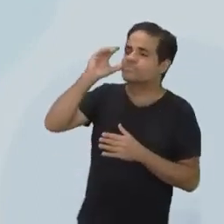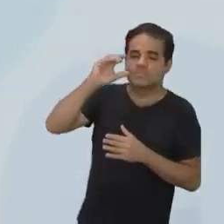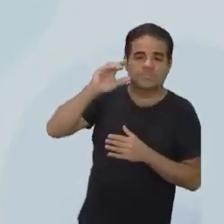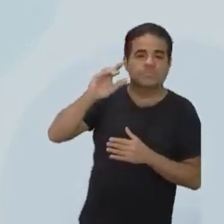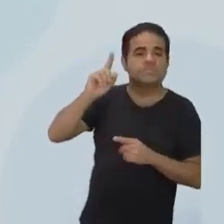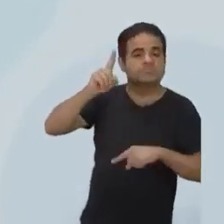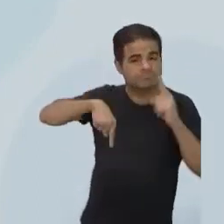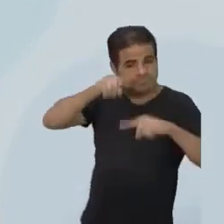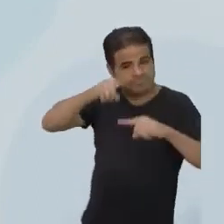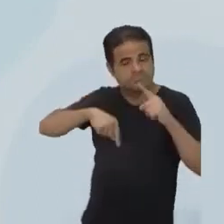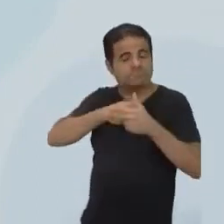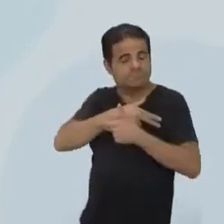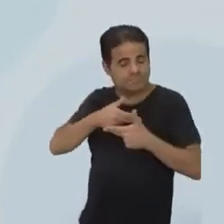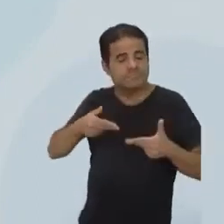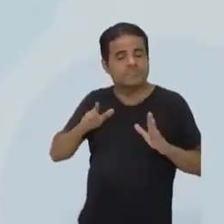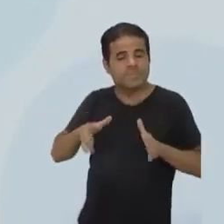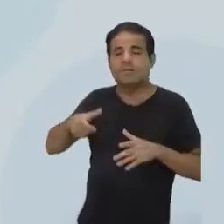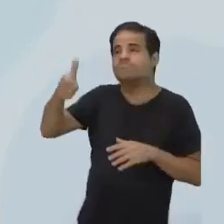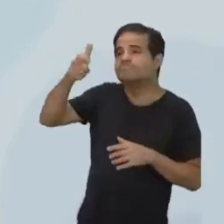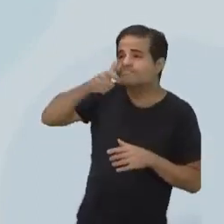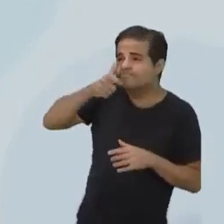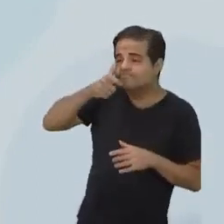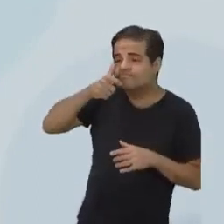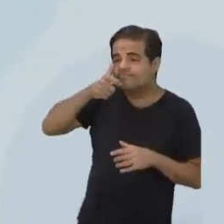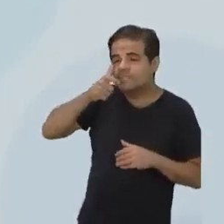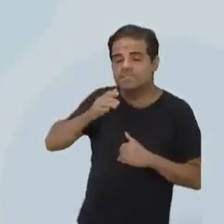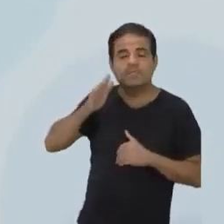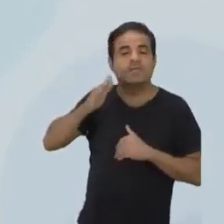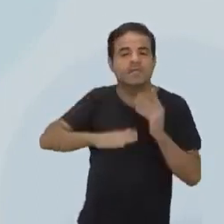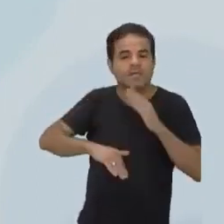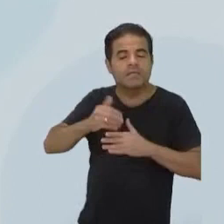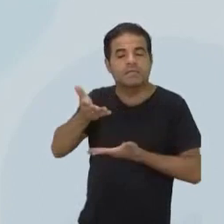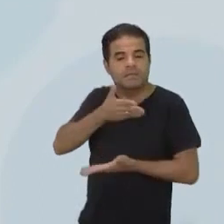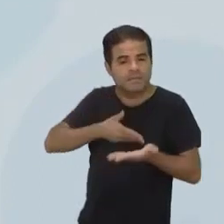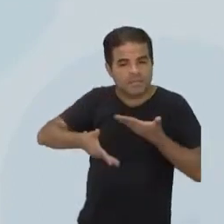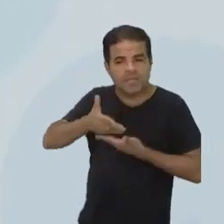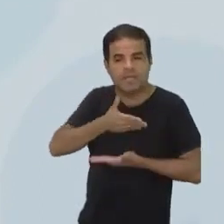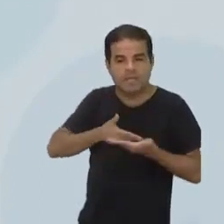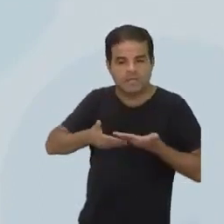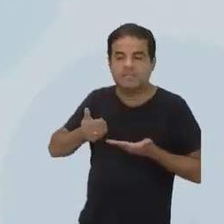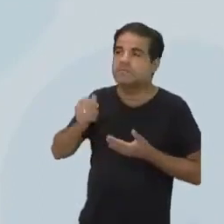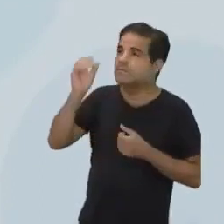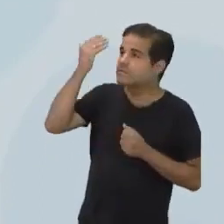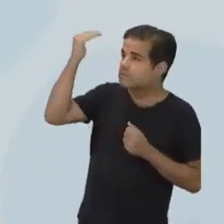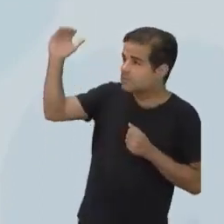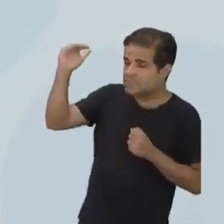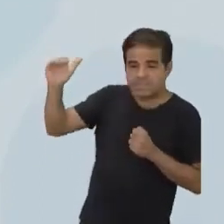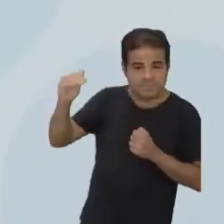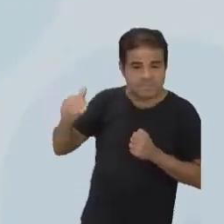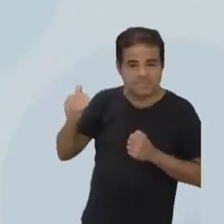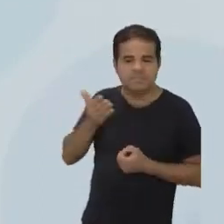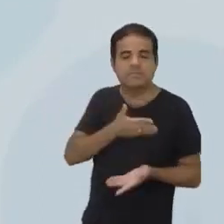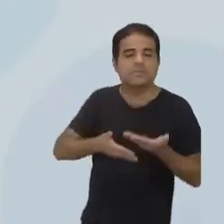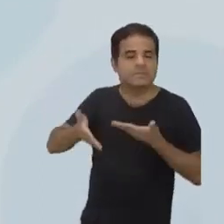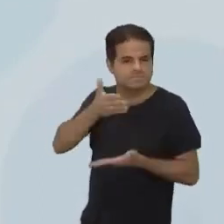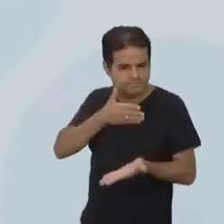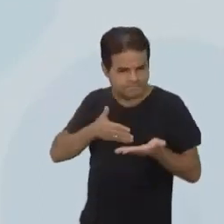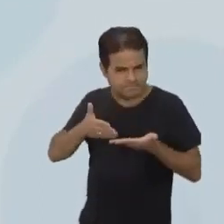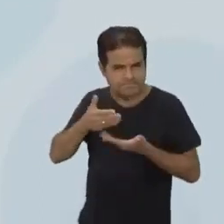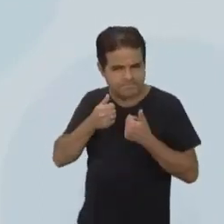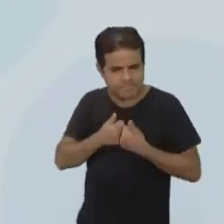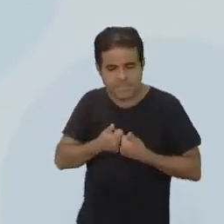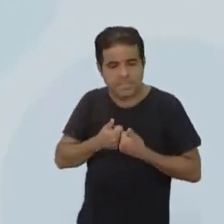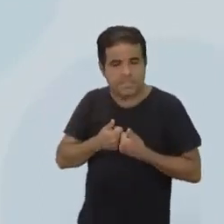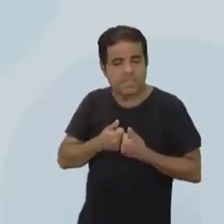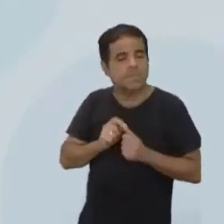alguns objetos que nós observamos aí e qual a relação entre eles, né, deles e entre eles.